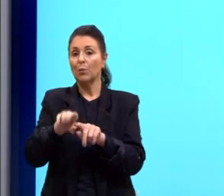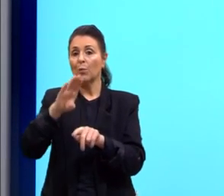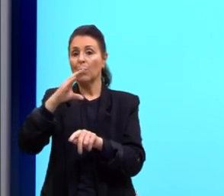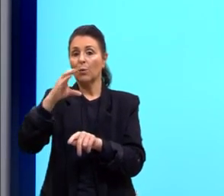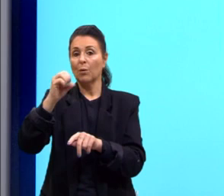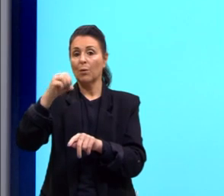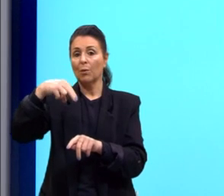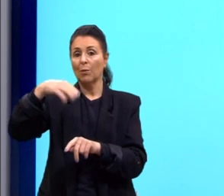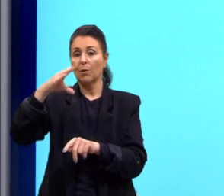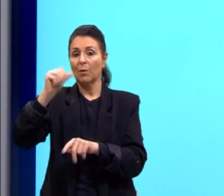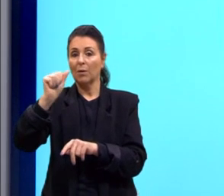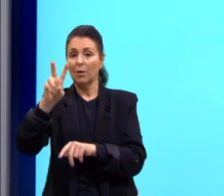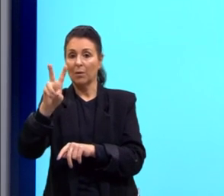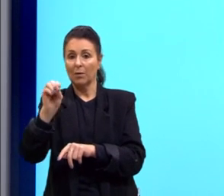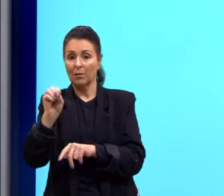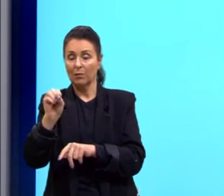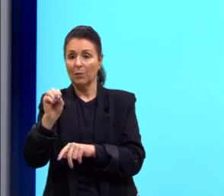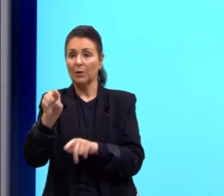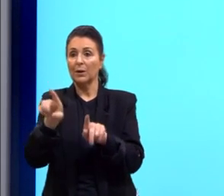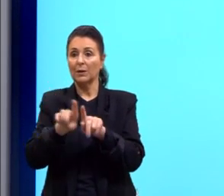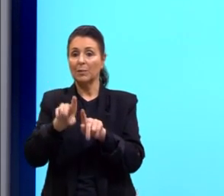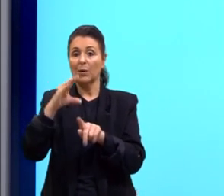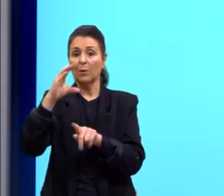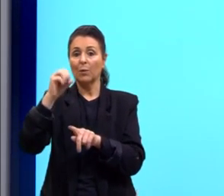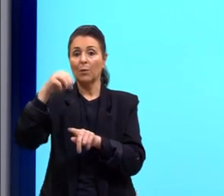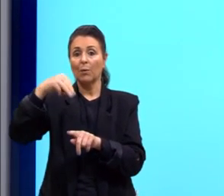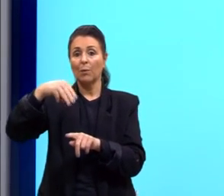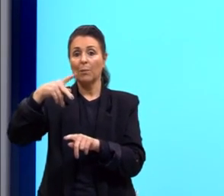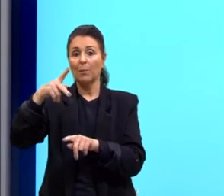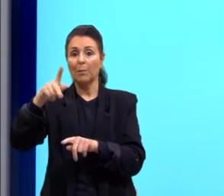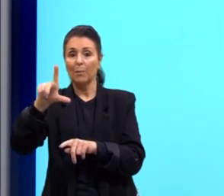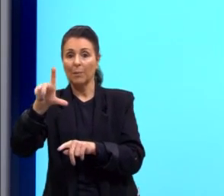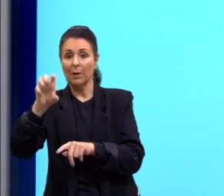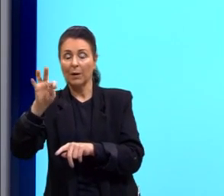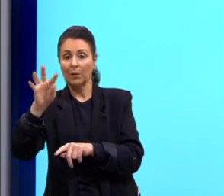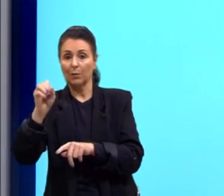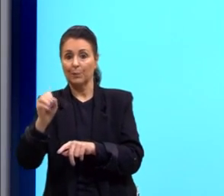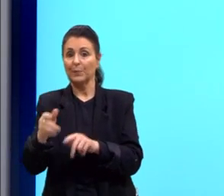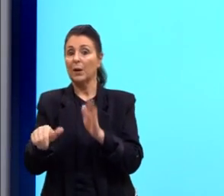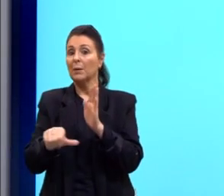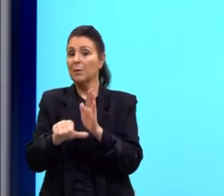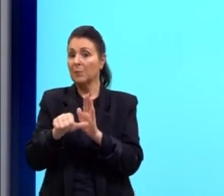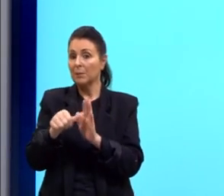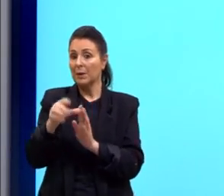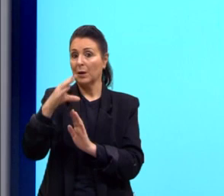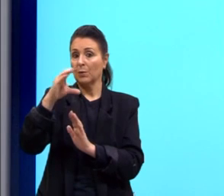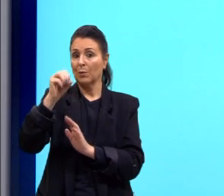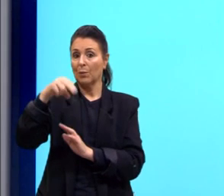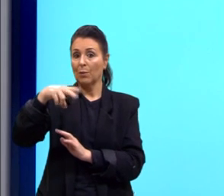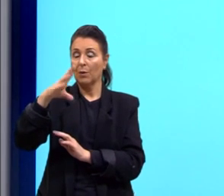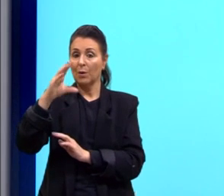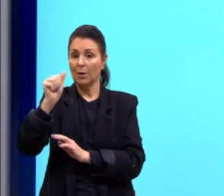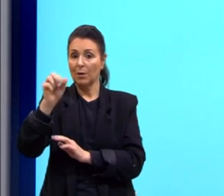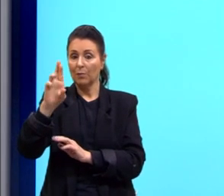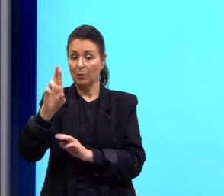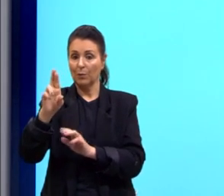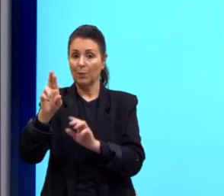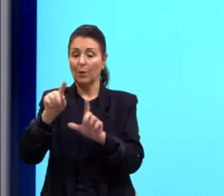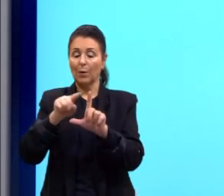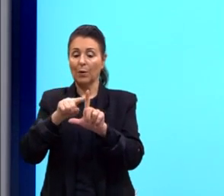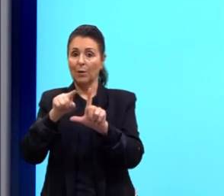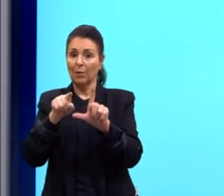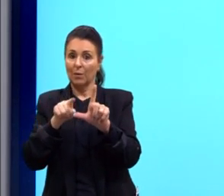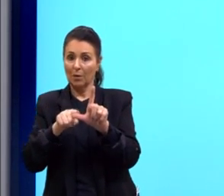o ângulo côncavo E também o completo o ângulo côncavo ele tem a medida maior